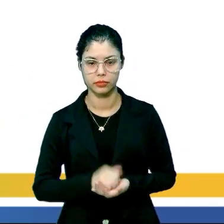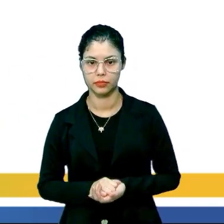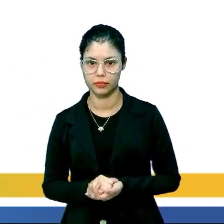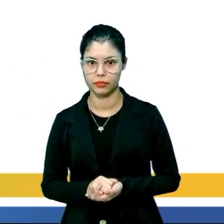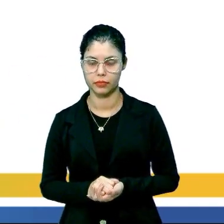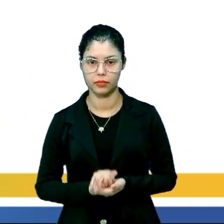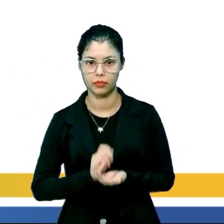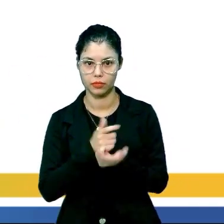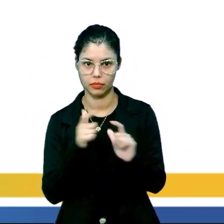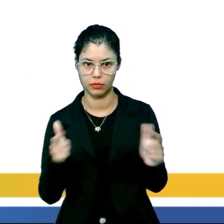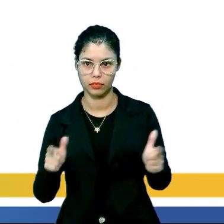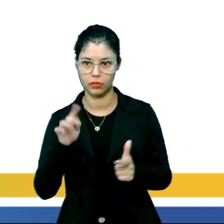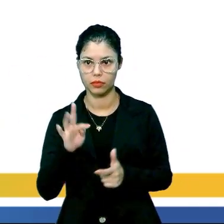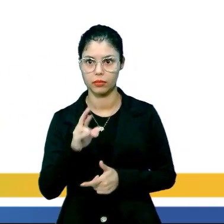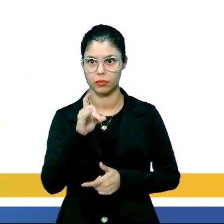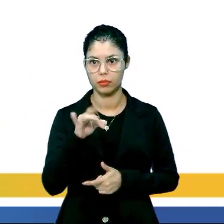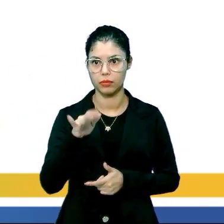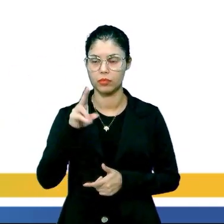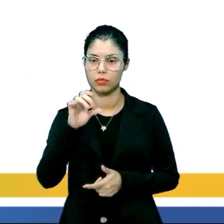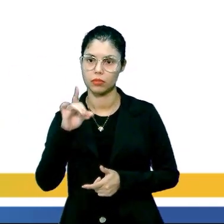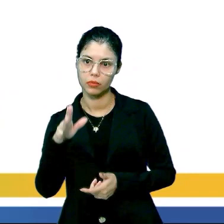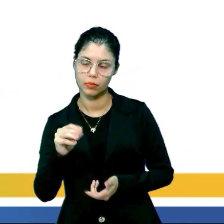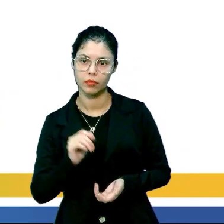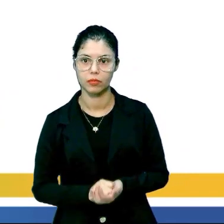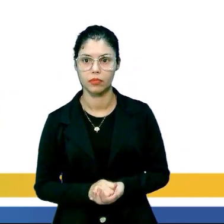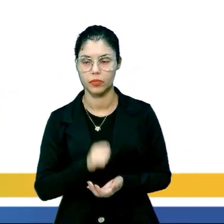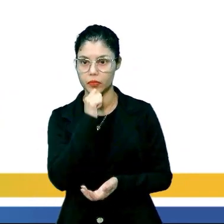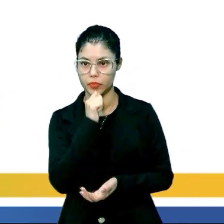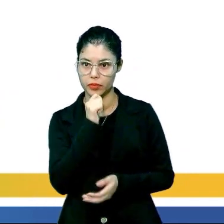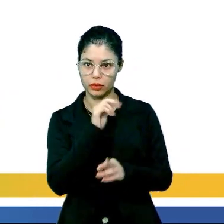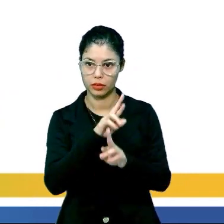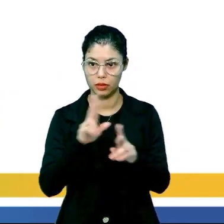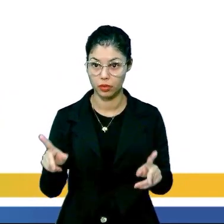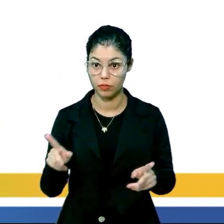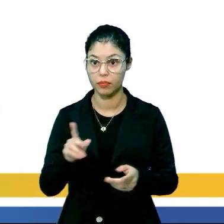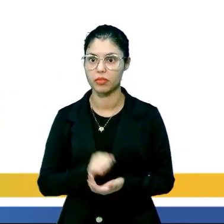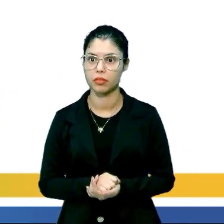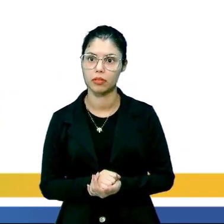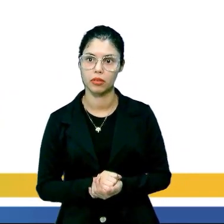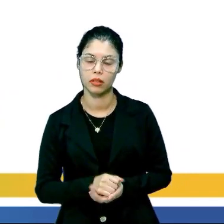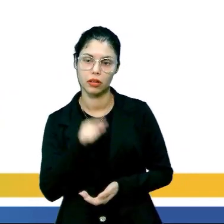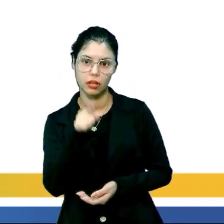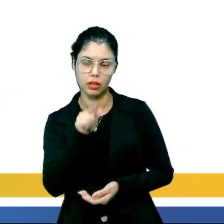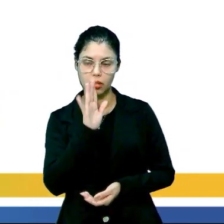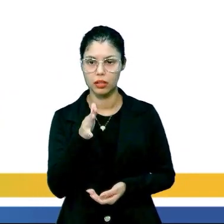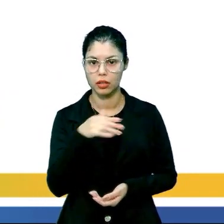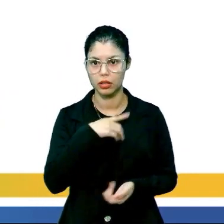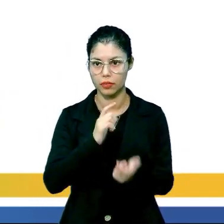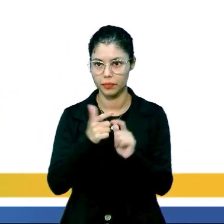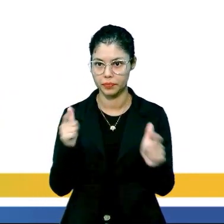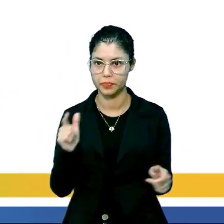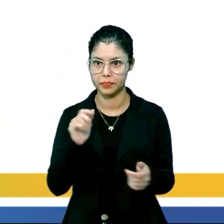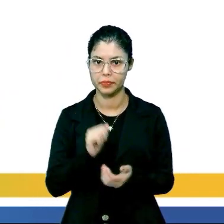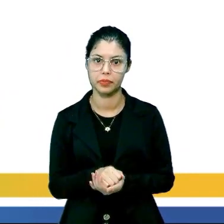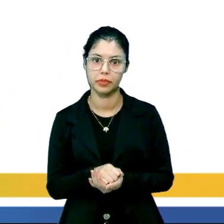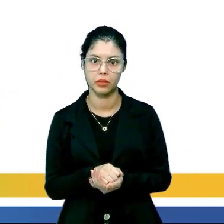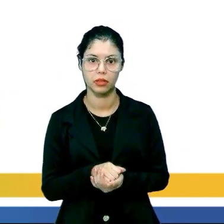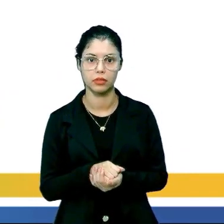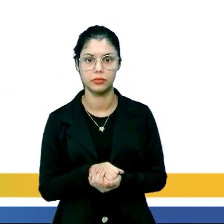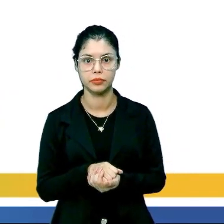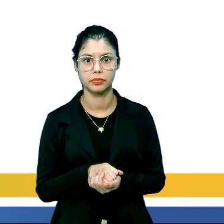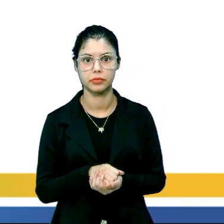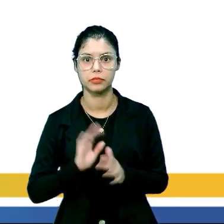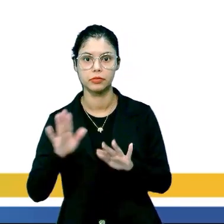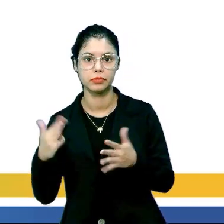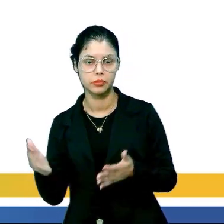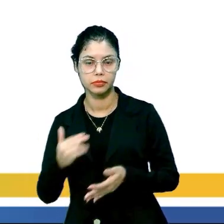leucócitos granulócitos, né? Que é diferente. Aqui ele já tem grânulos, essas células.